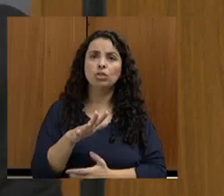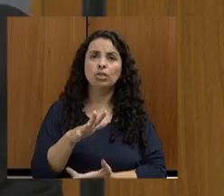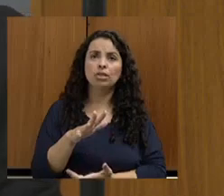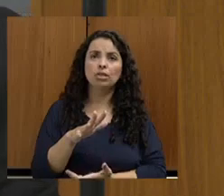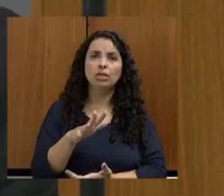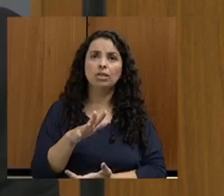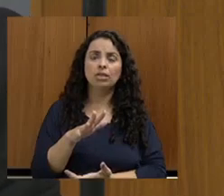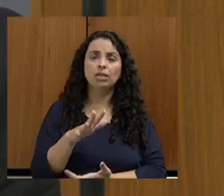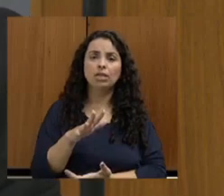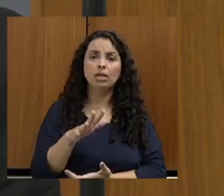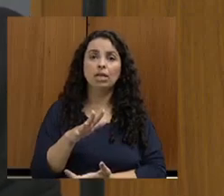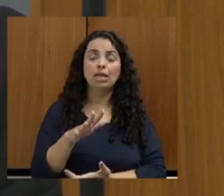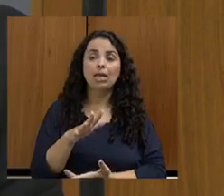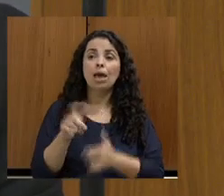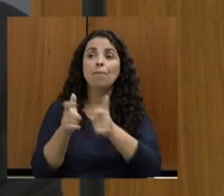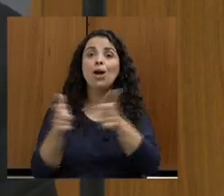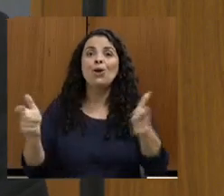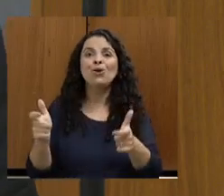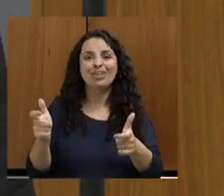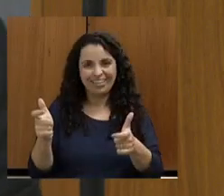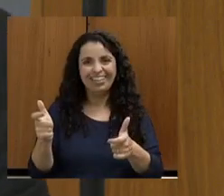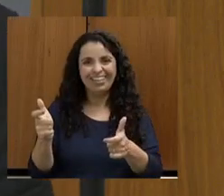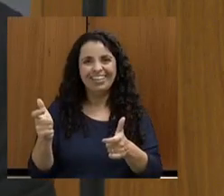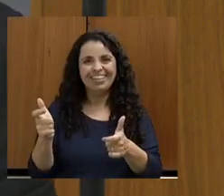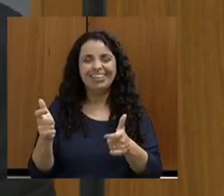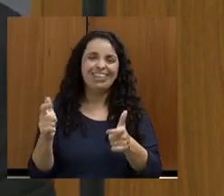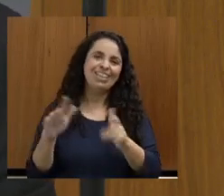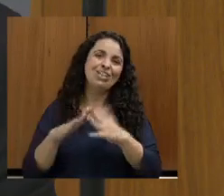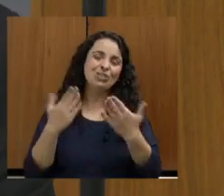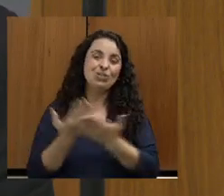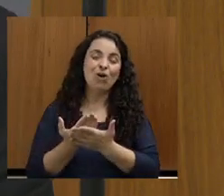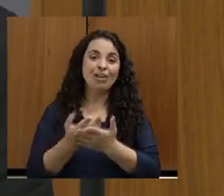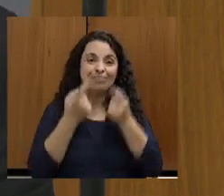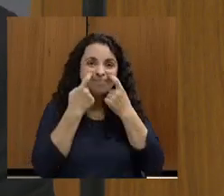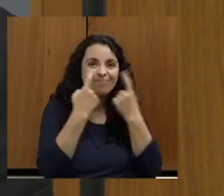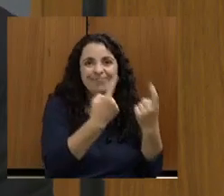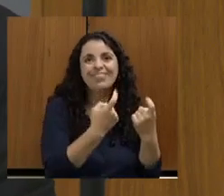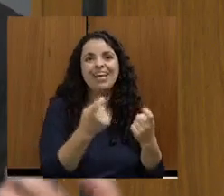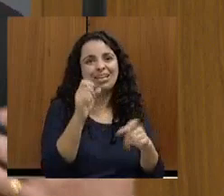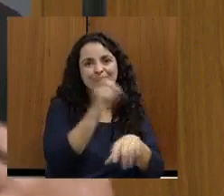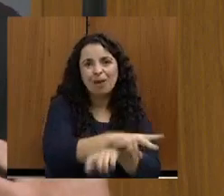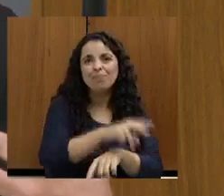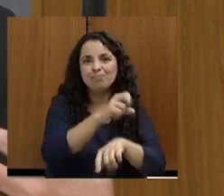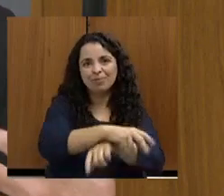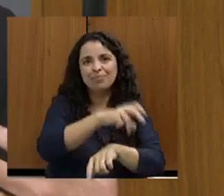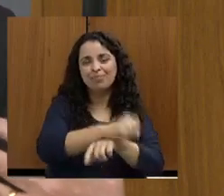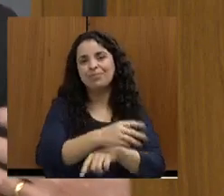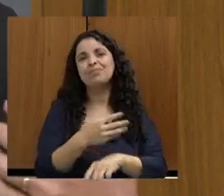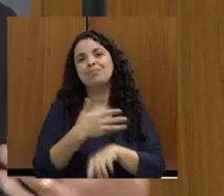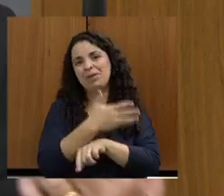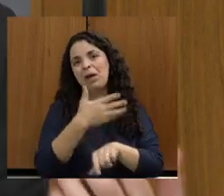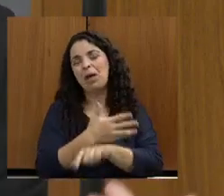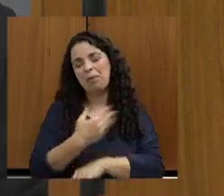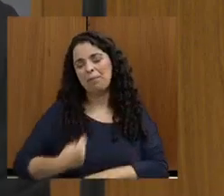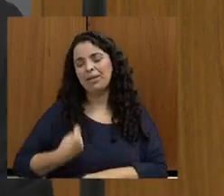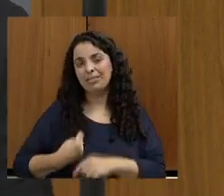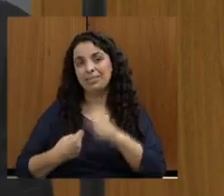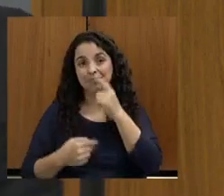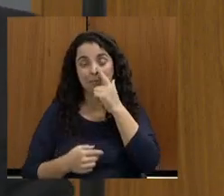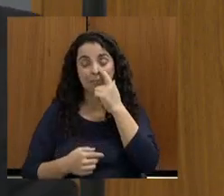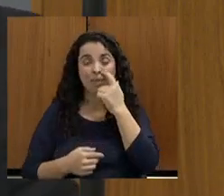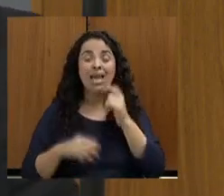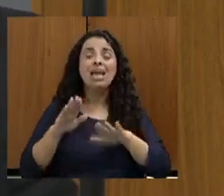utilização das escolas. então é bastante, às vezes, impotente da parte da gente, quando situações